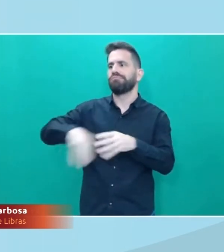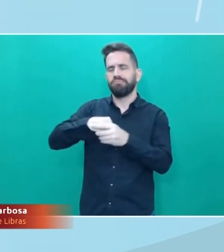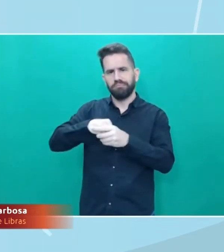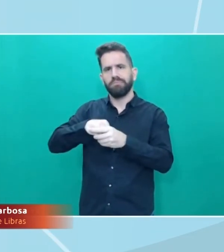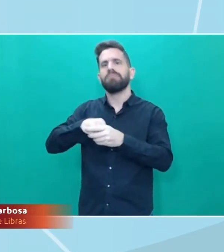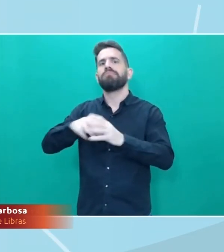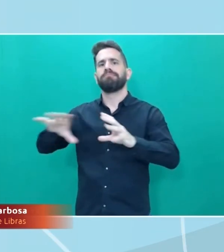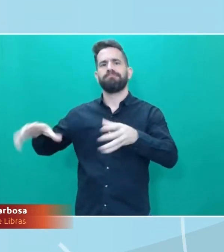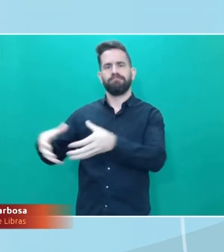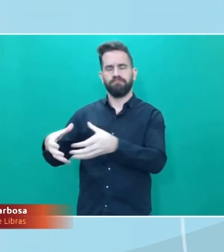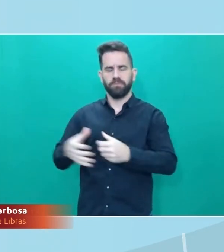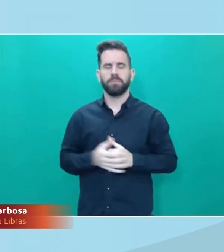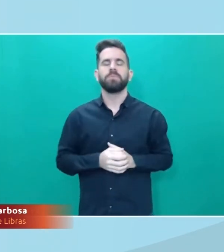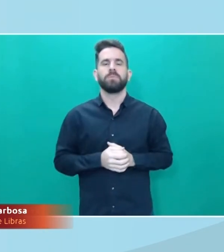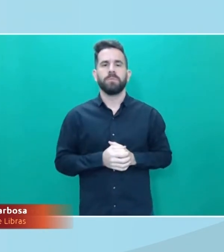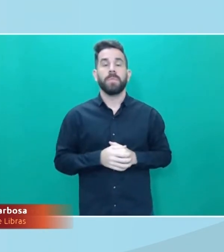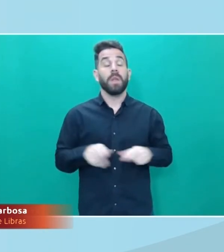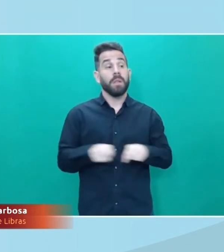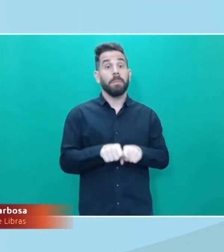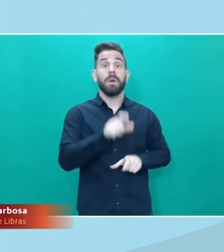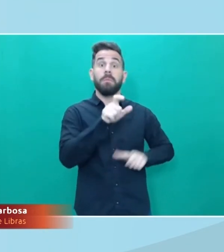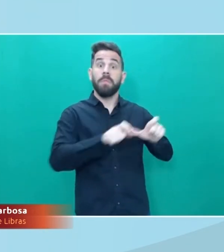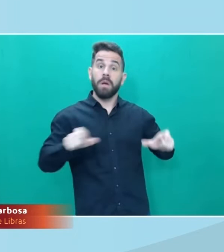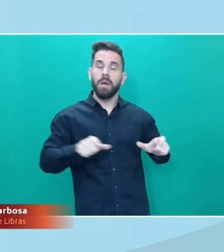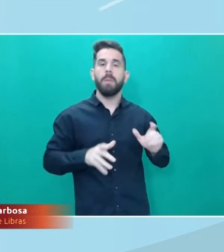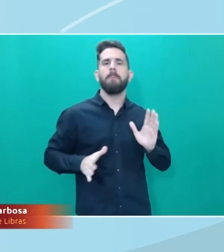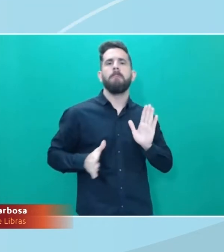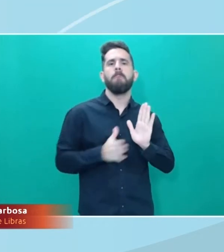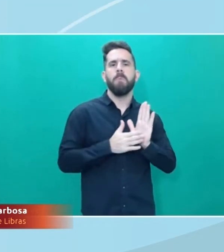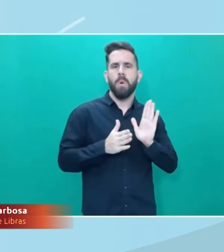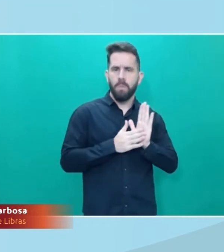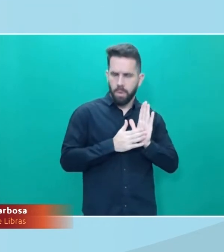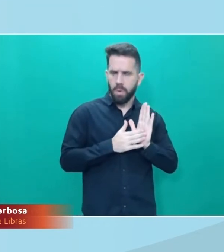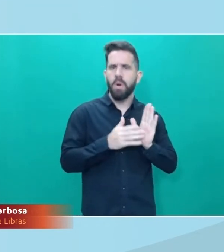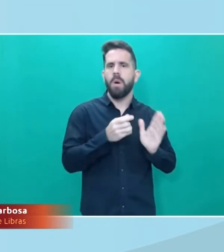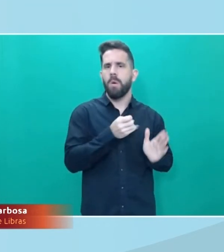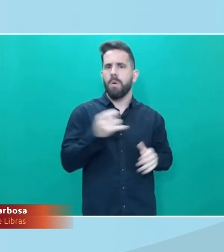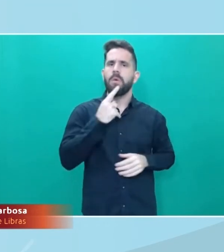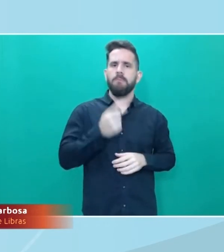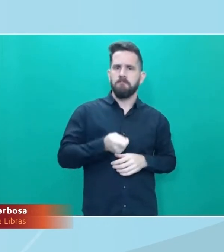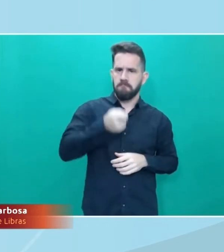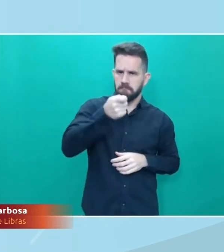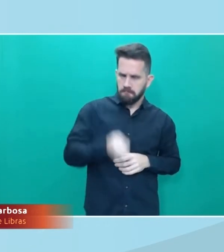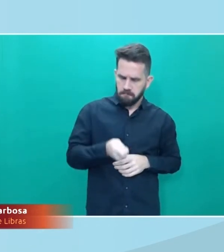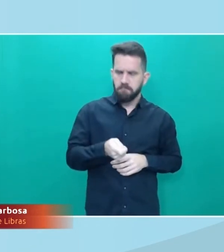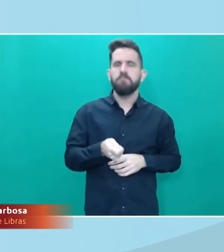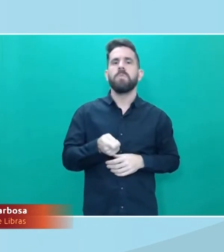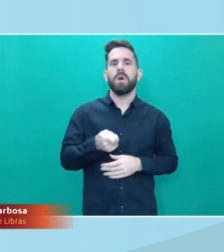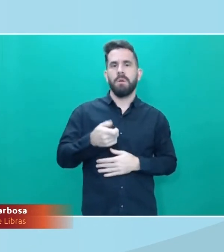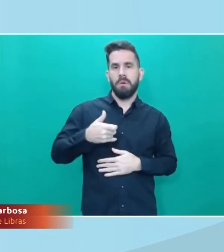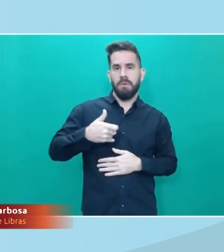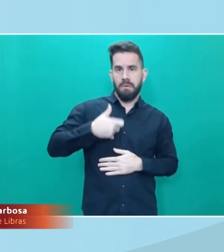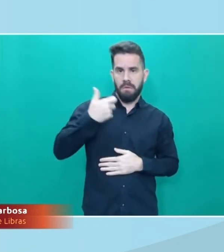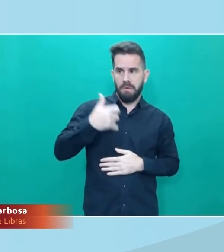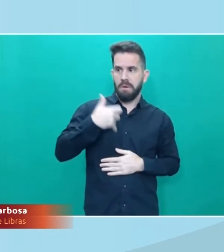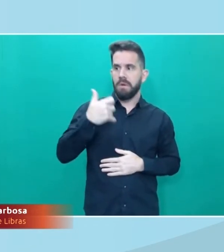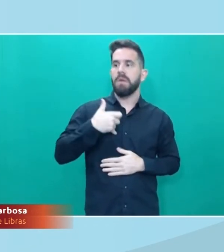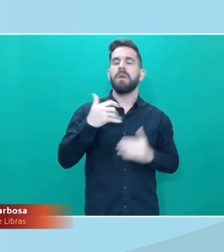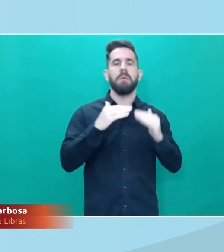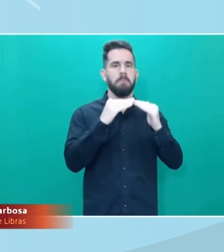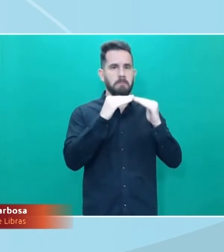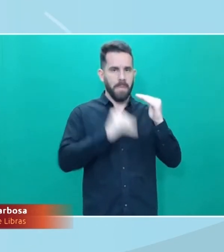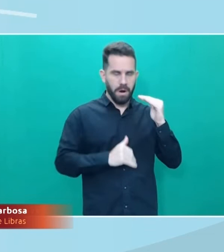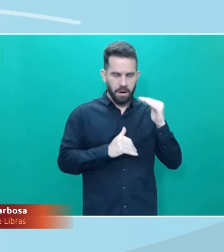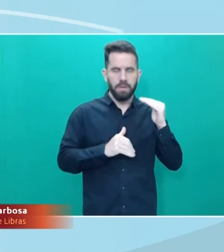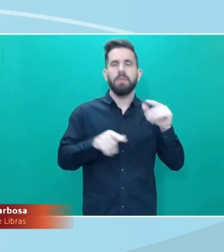grupo também propõem endurecimento e redução da maioridade penal, excludente de licitude para policiais